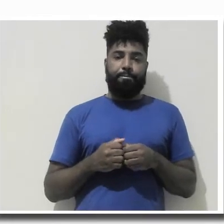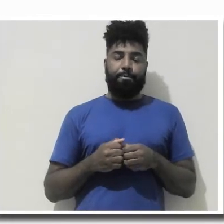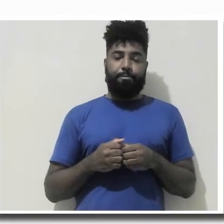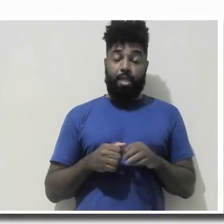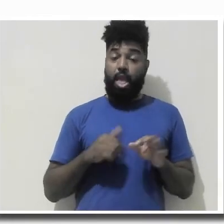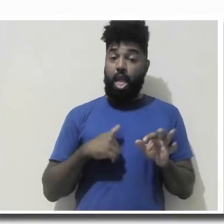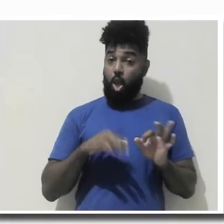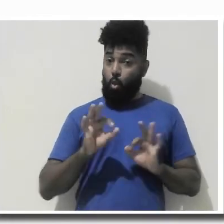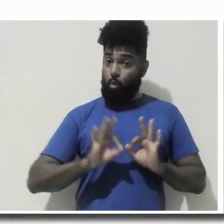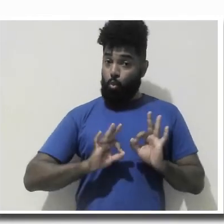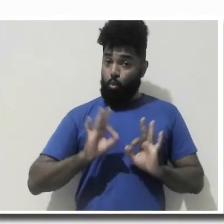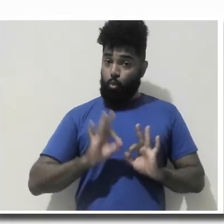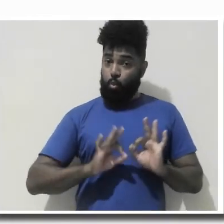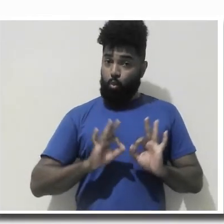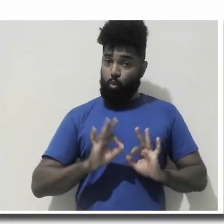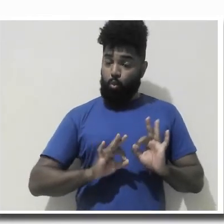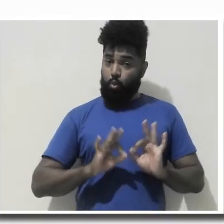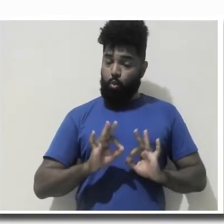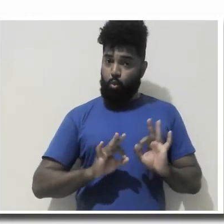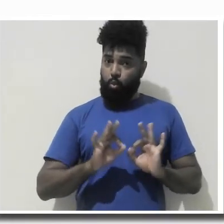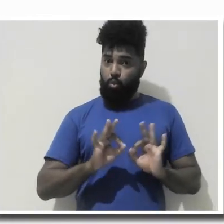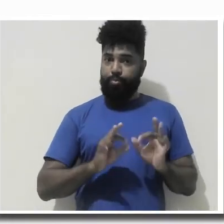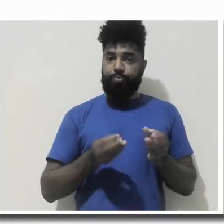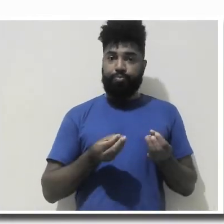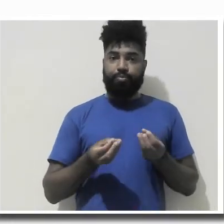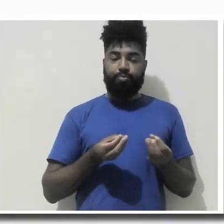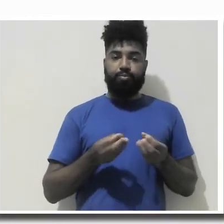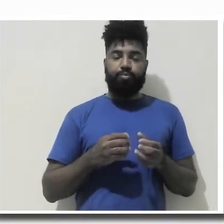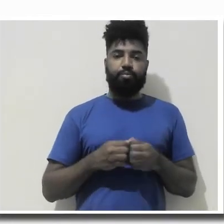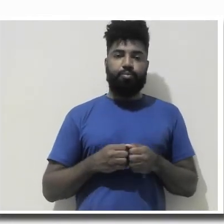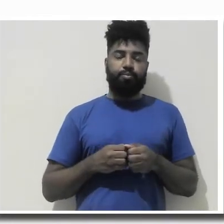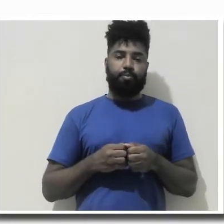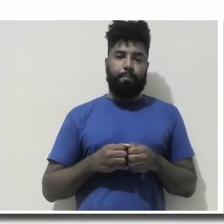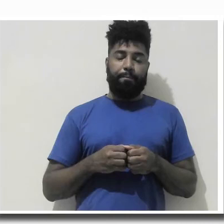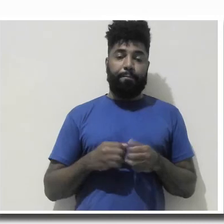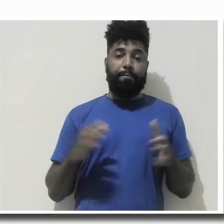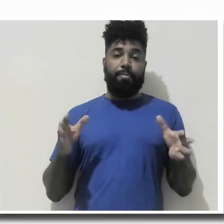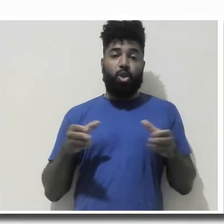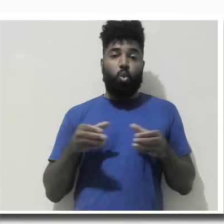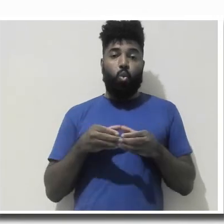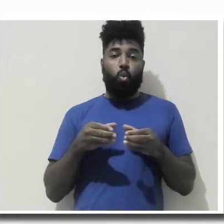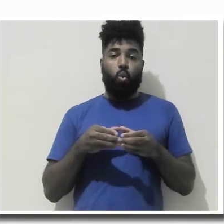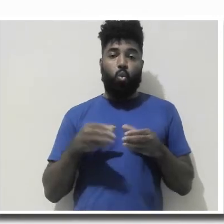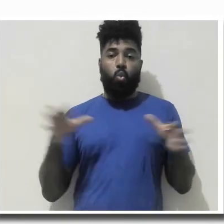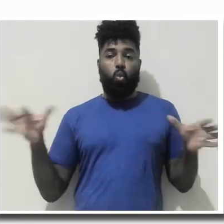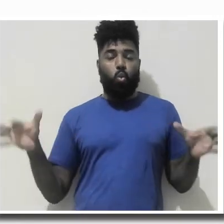Sempre quando eu realizar a interseção de qualquer conjunto